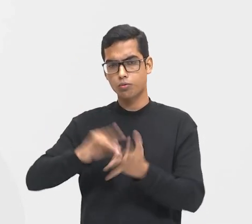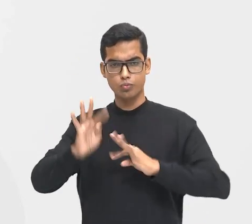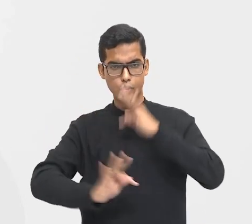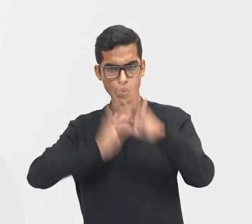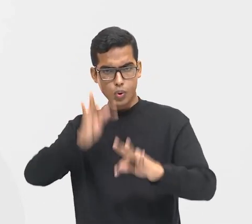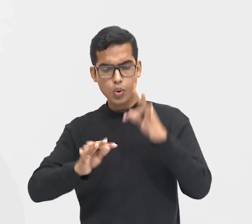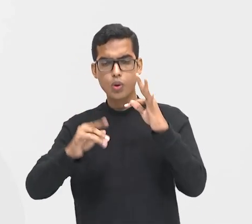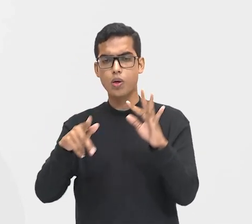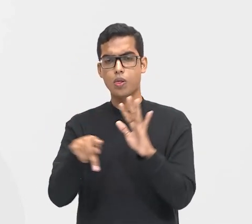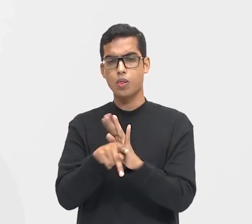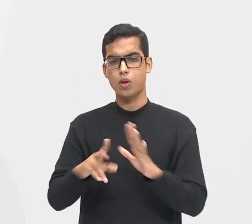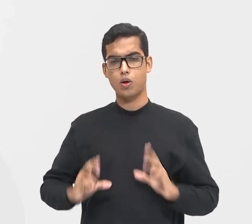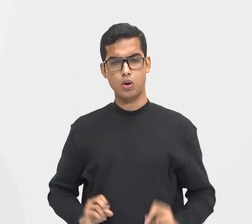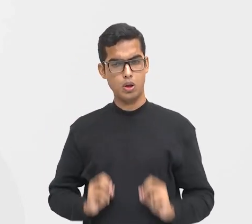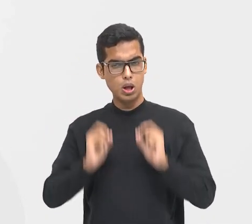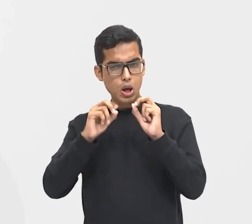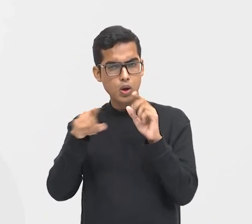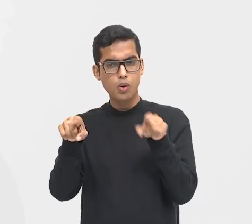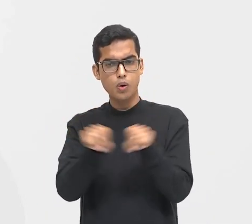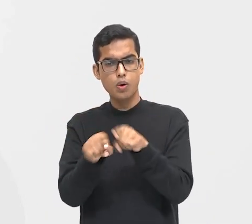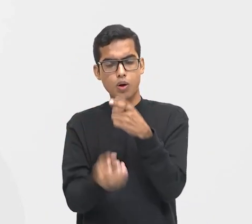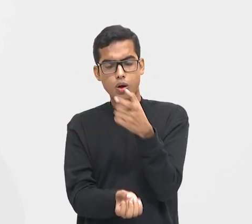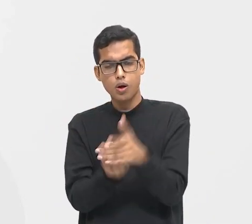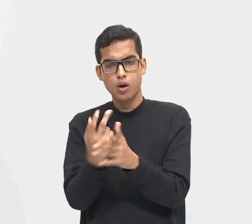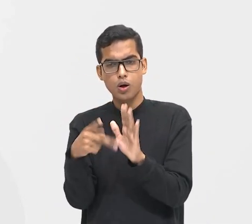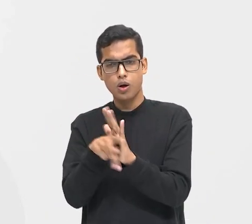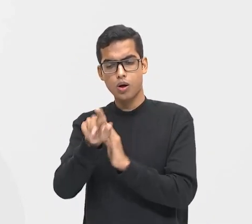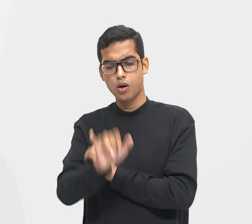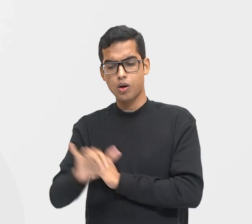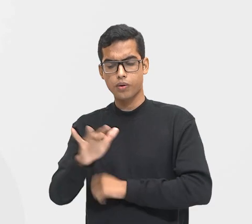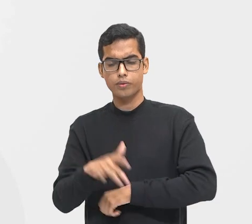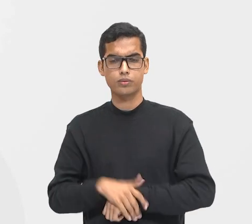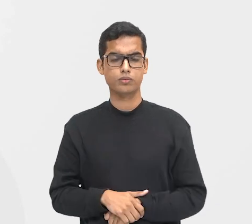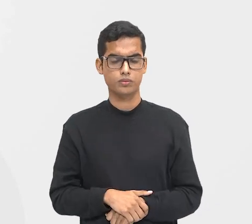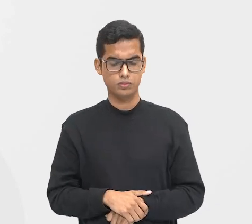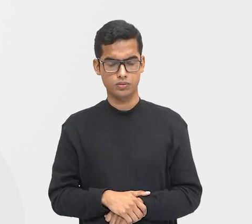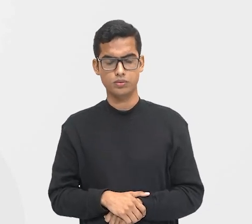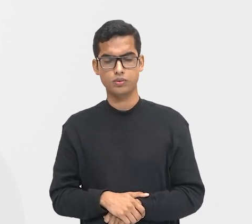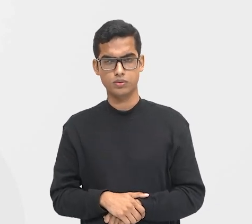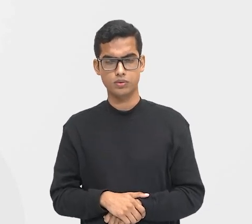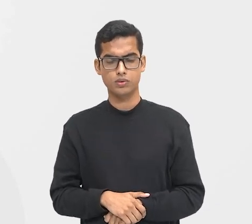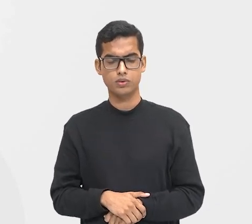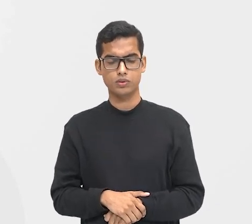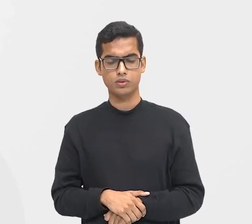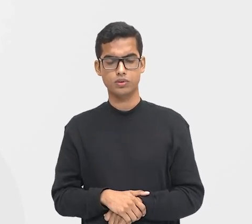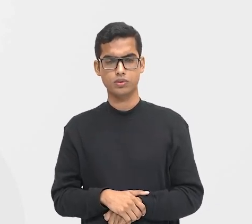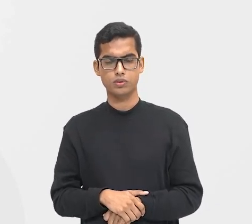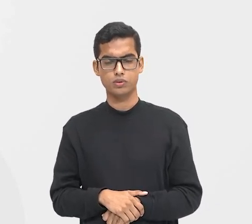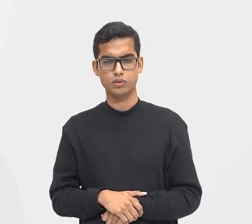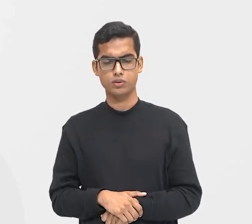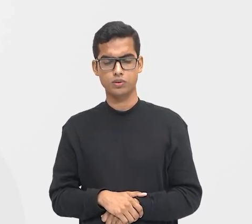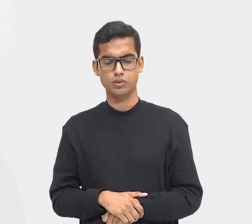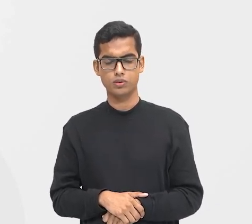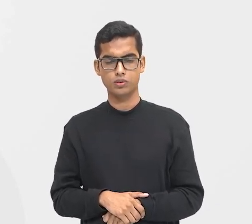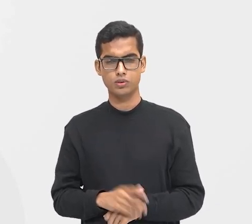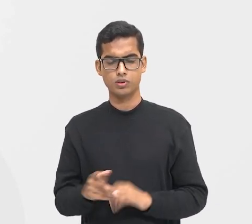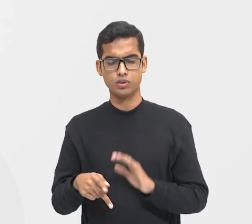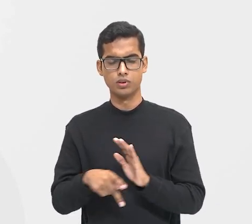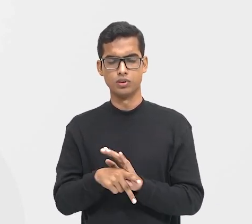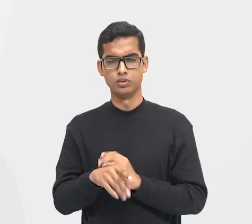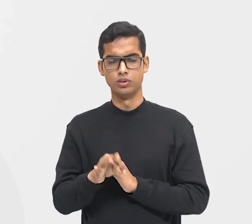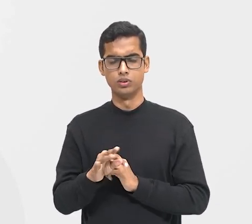No tratamento de tumores cancerígenos e produção de imagens, né? No tratamento dos